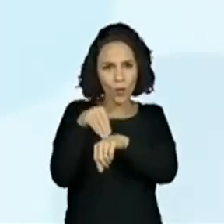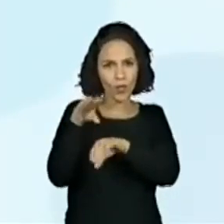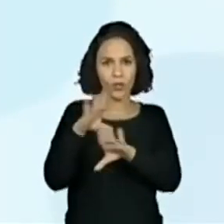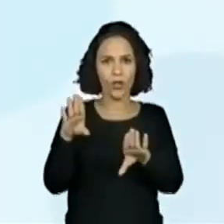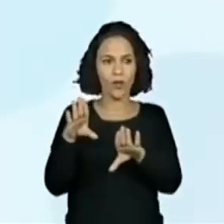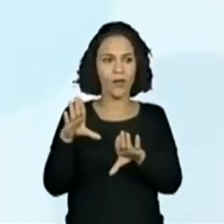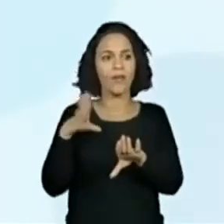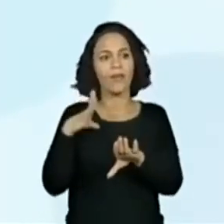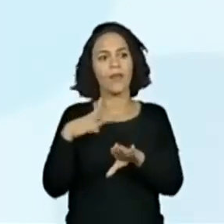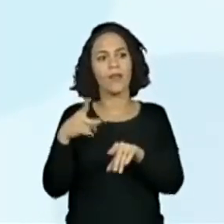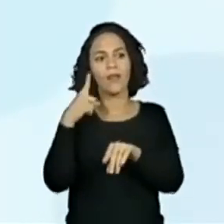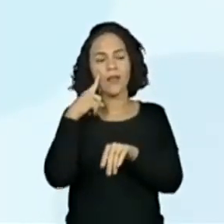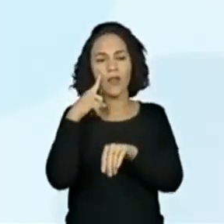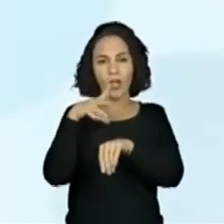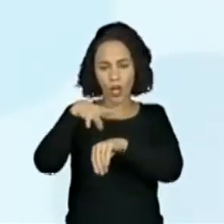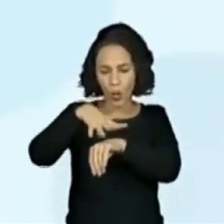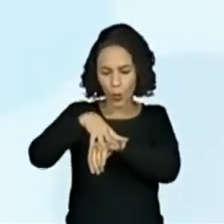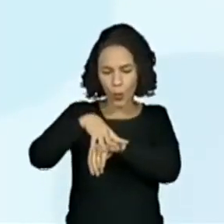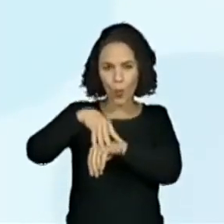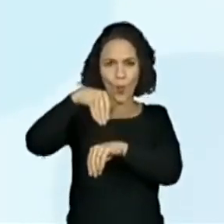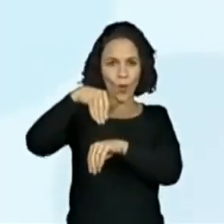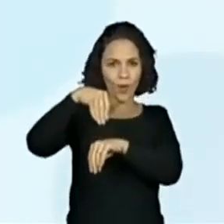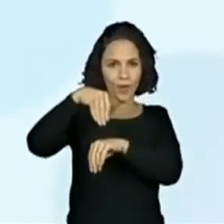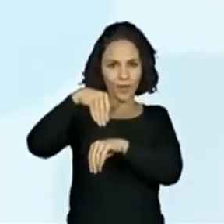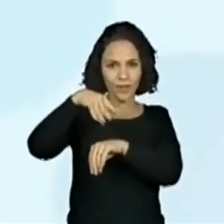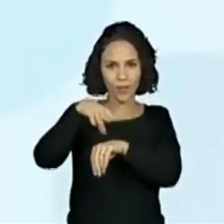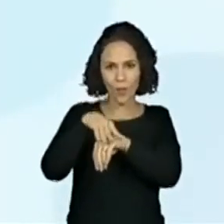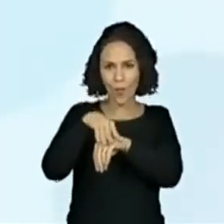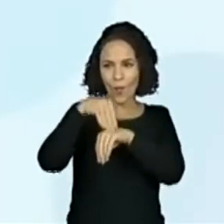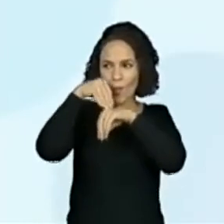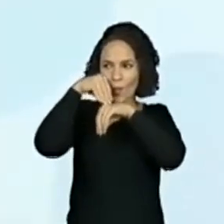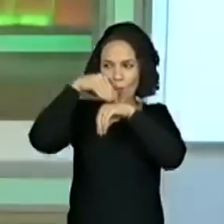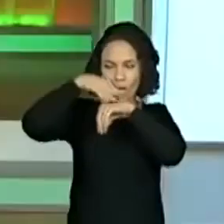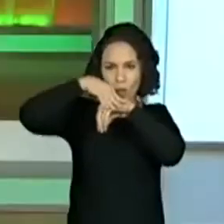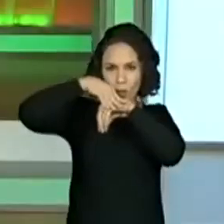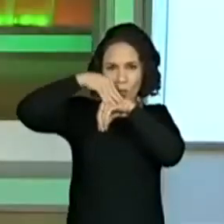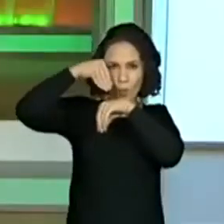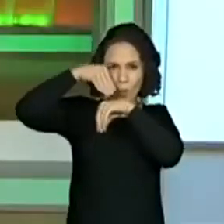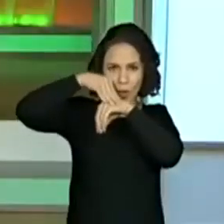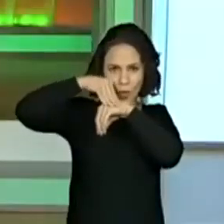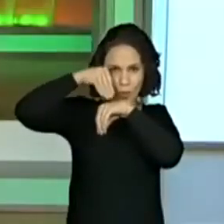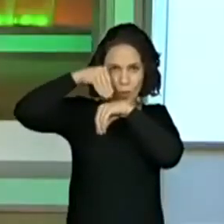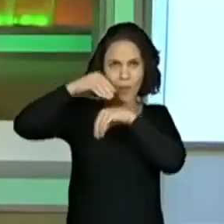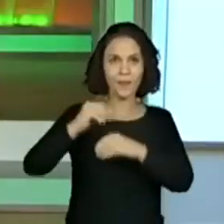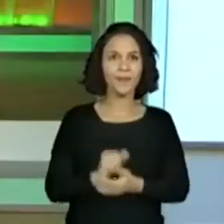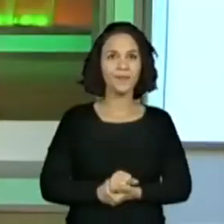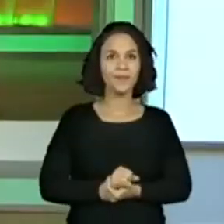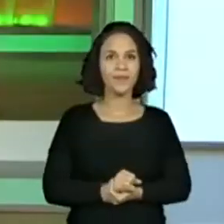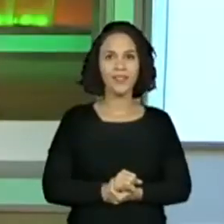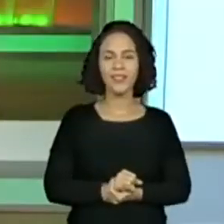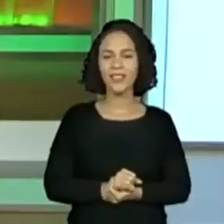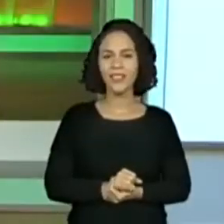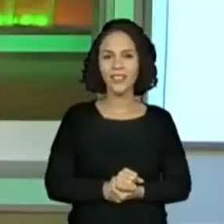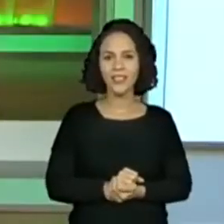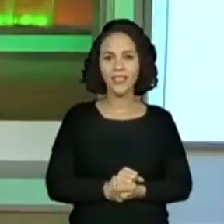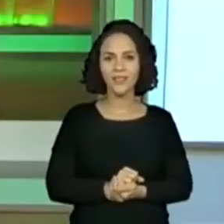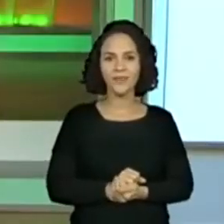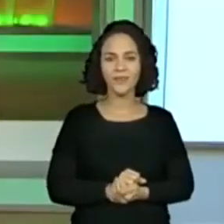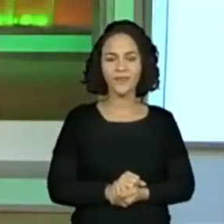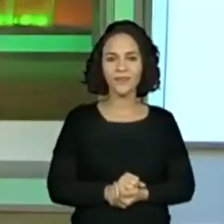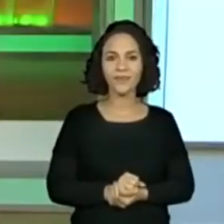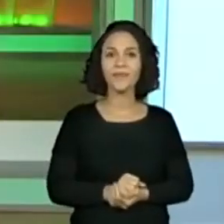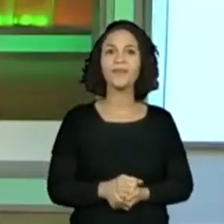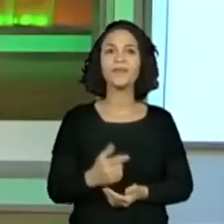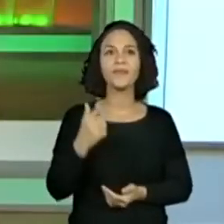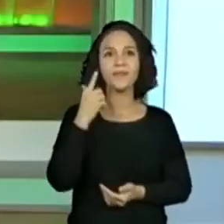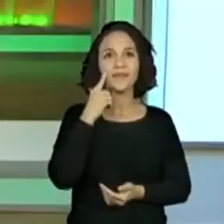Vejam aí, vamos juntos ler o texto da seguinte tela. É uma imagem que